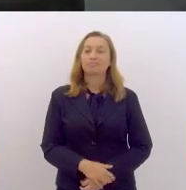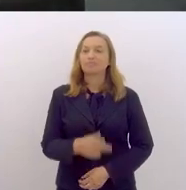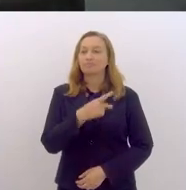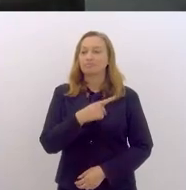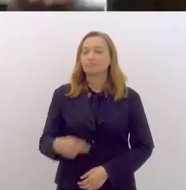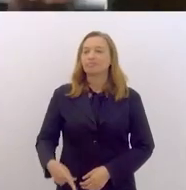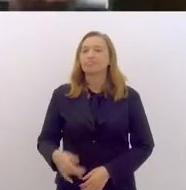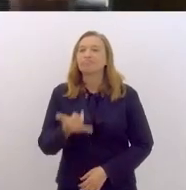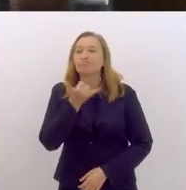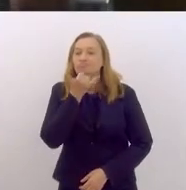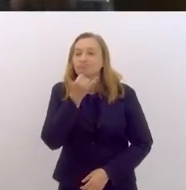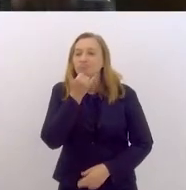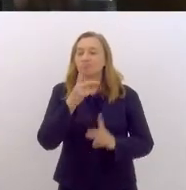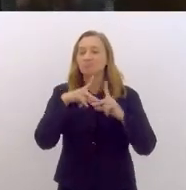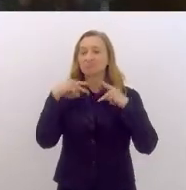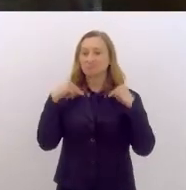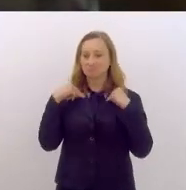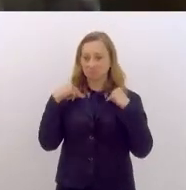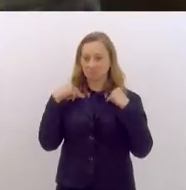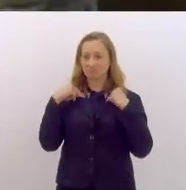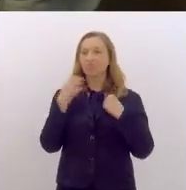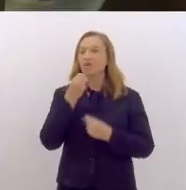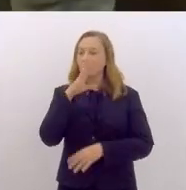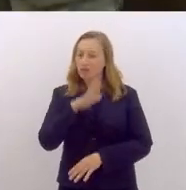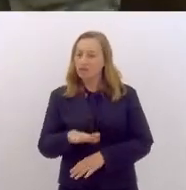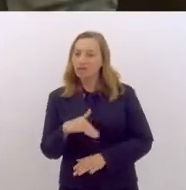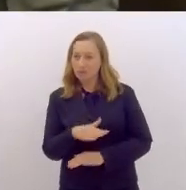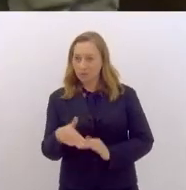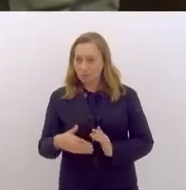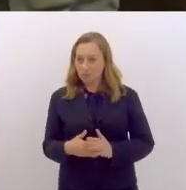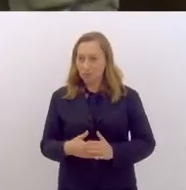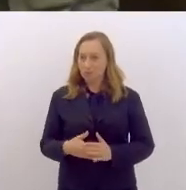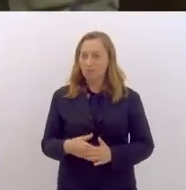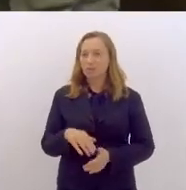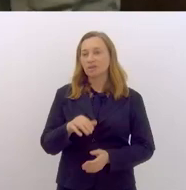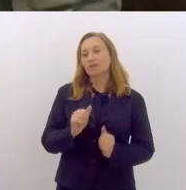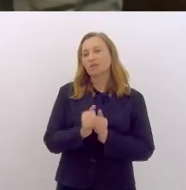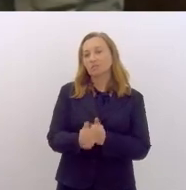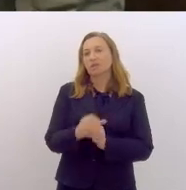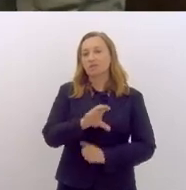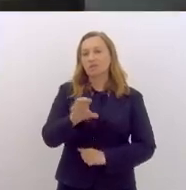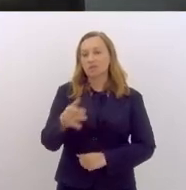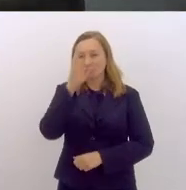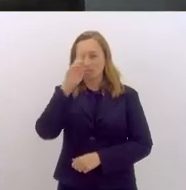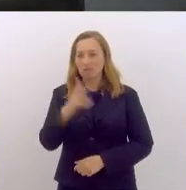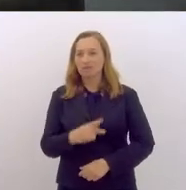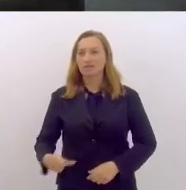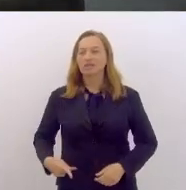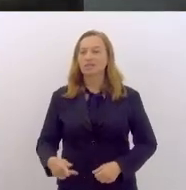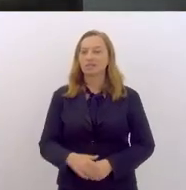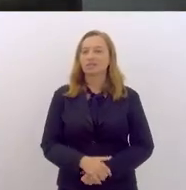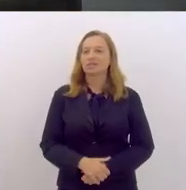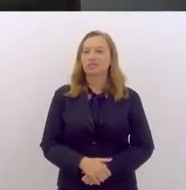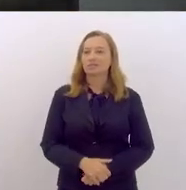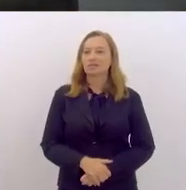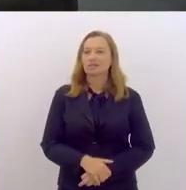Presidente, desculpa, estou sem gravata, tá? Boa tarde a todos e todas. Acompanha a CCJ, presidente.